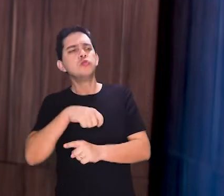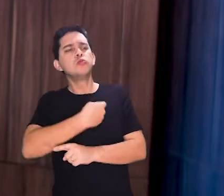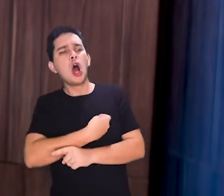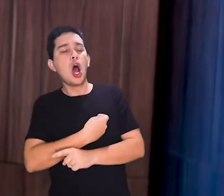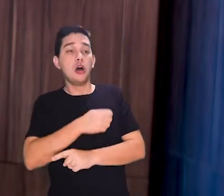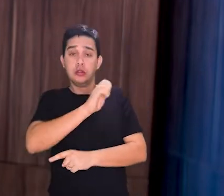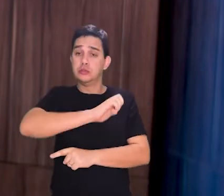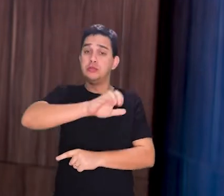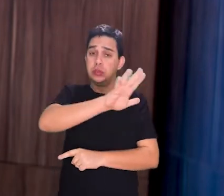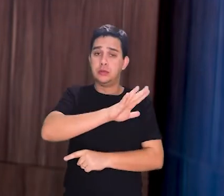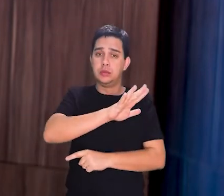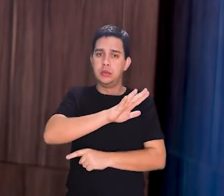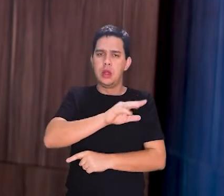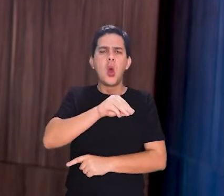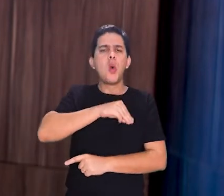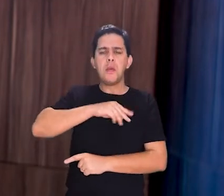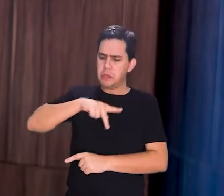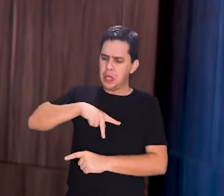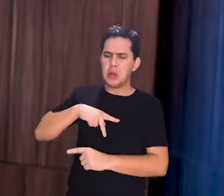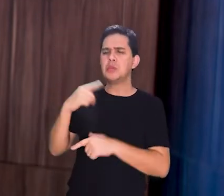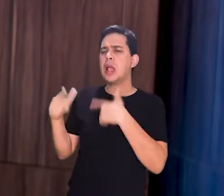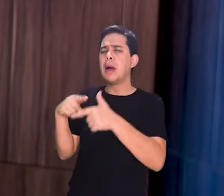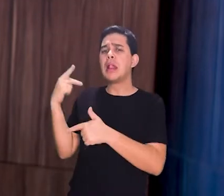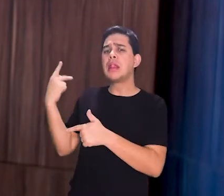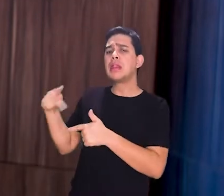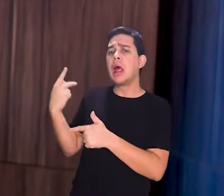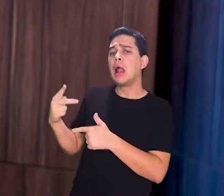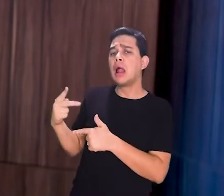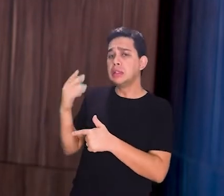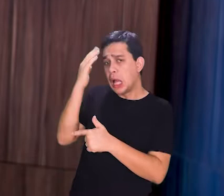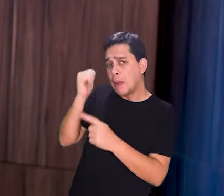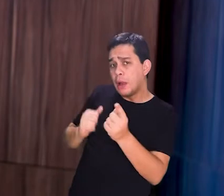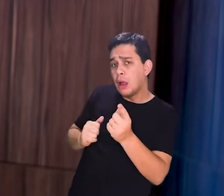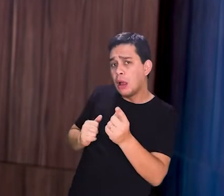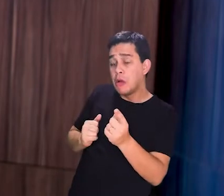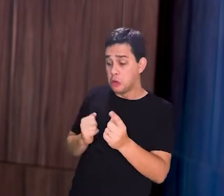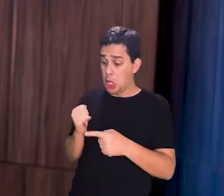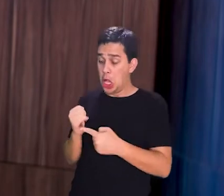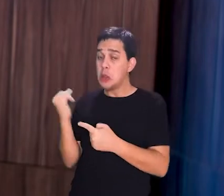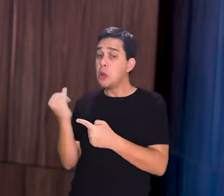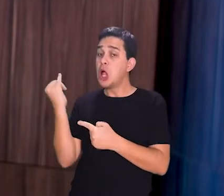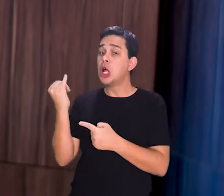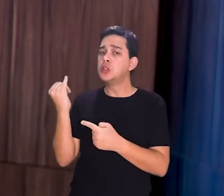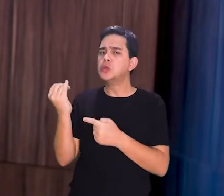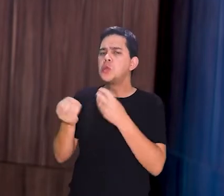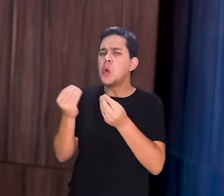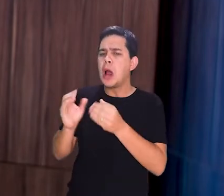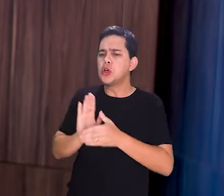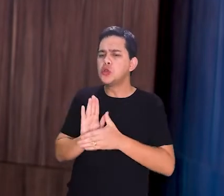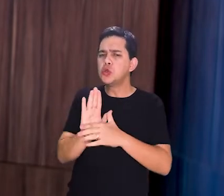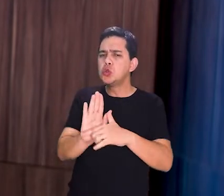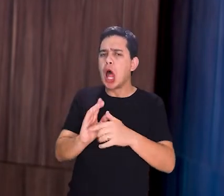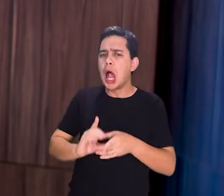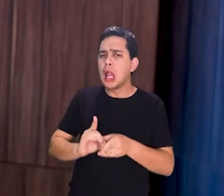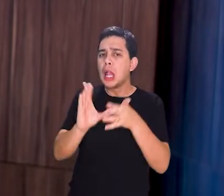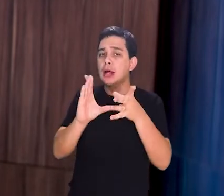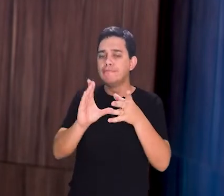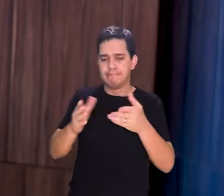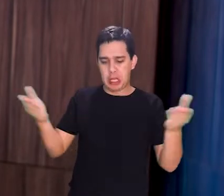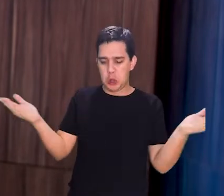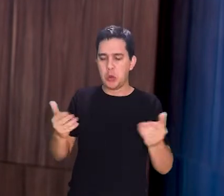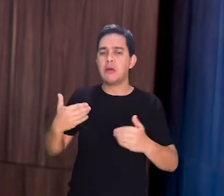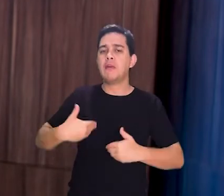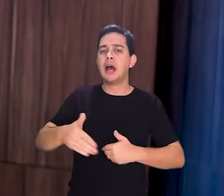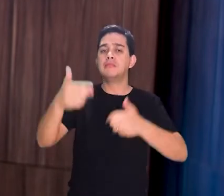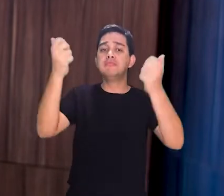funções desempenhadas pelo MP? Sabe qual é a importância do órgão para a democracia? Descubra no quadro